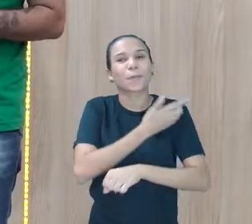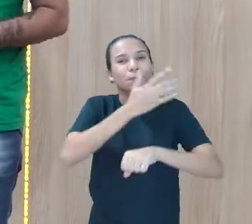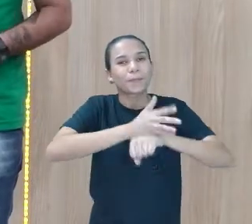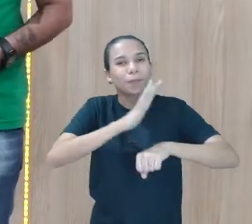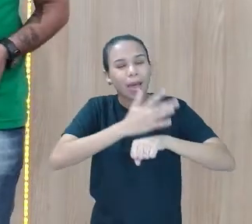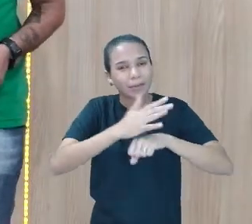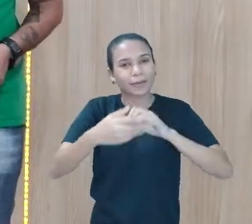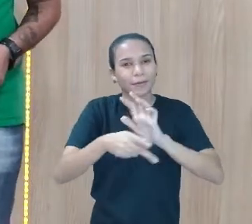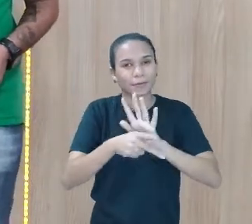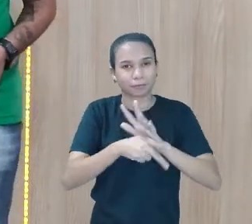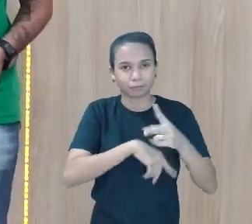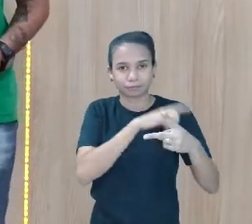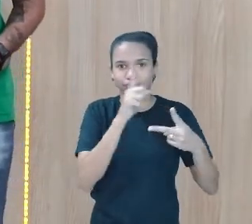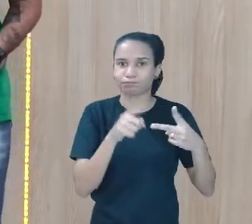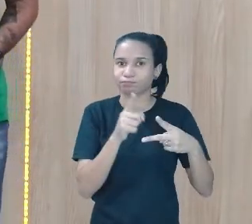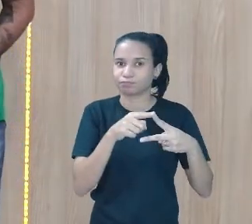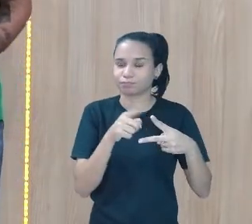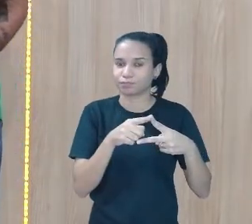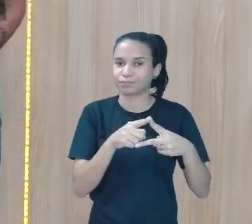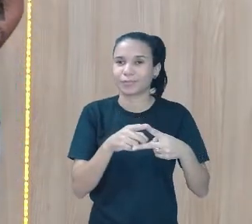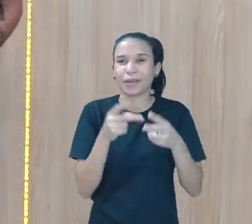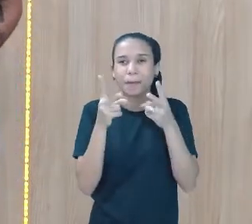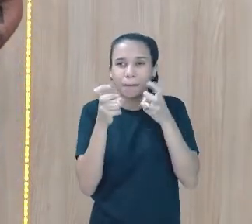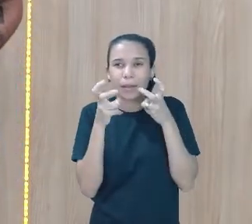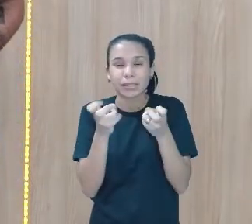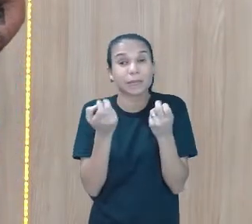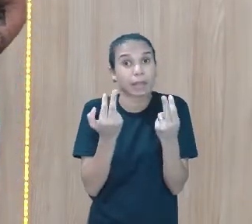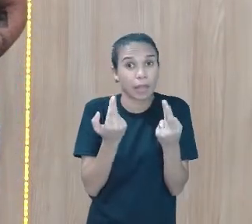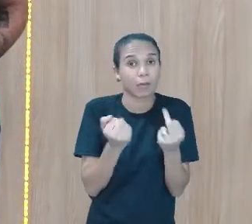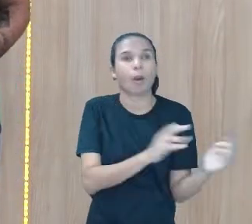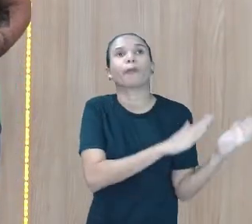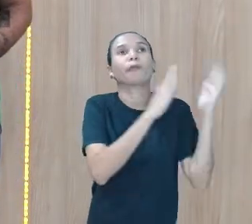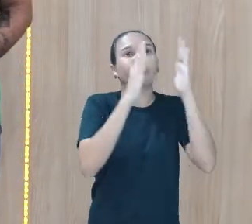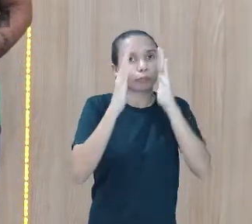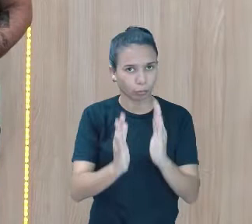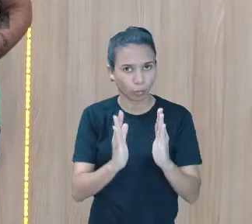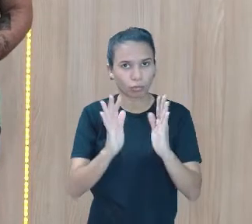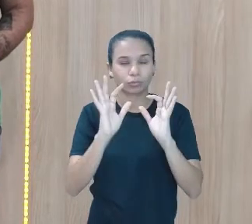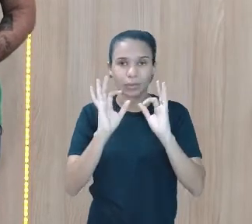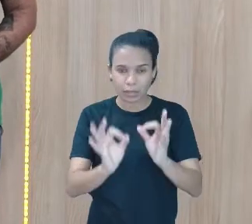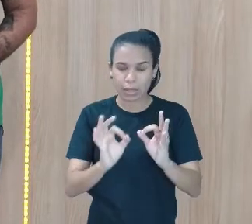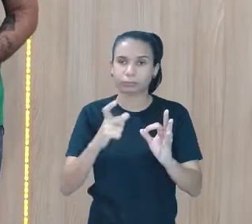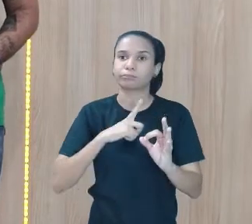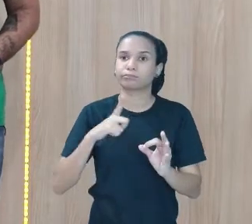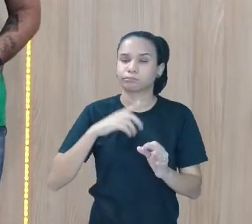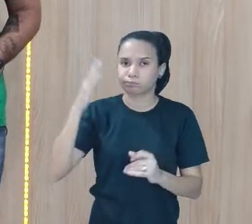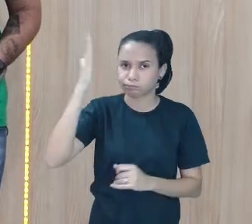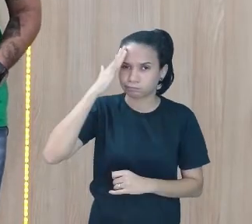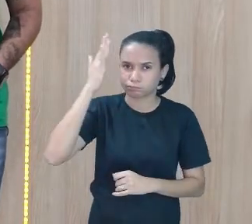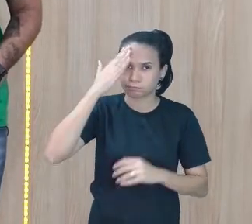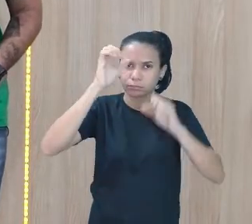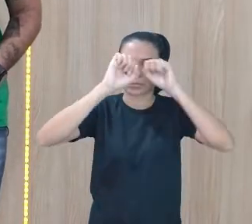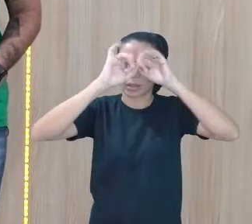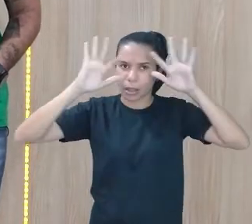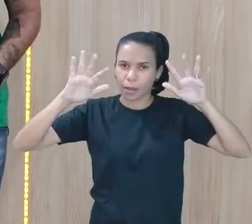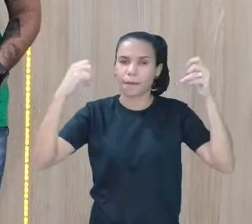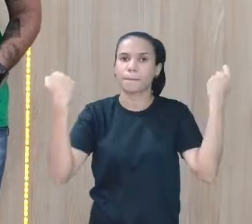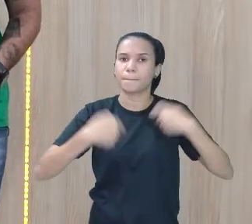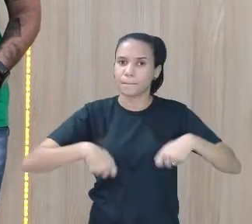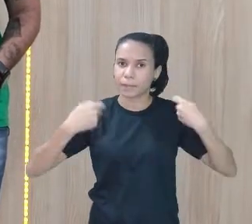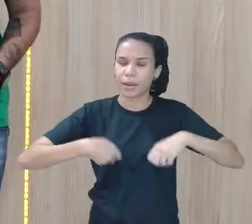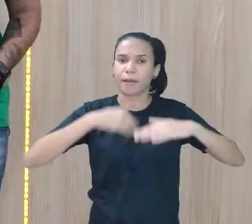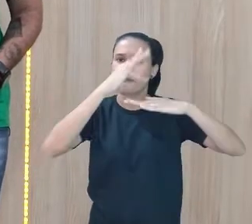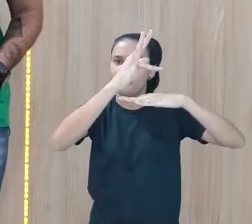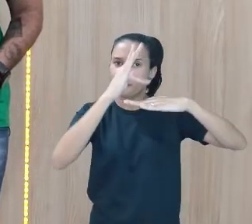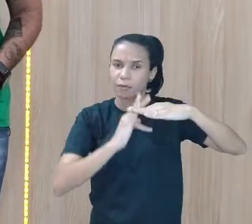aplicou isso no primeiro. Perceba que a gente vai fazer a mesma coisa no segundo, para reforçar essa ideia. Eu preciso